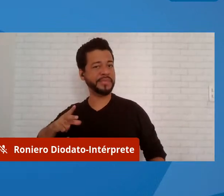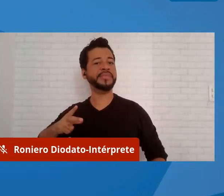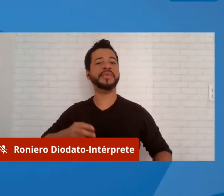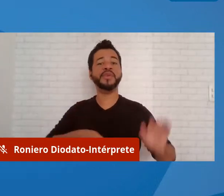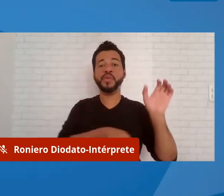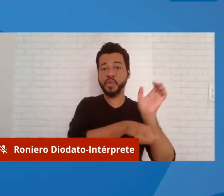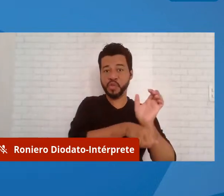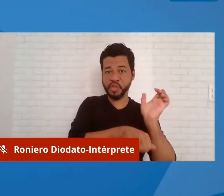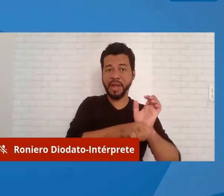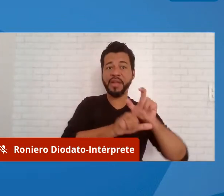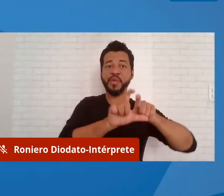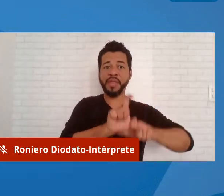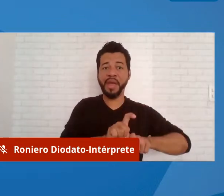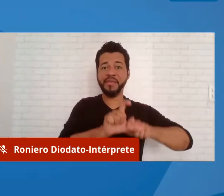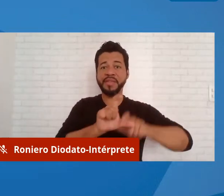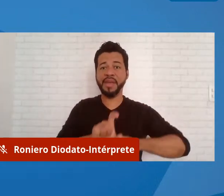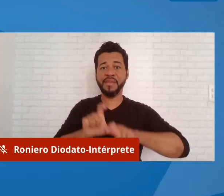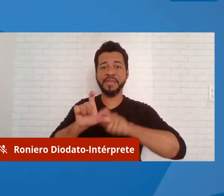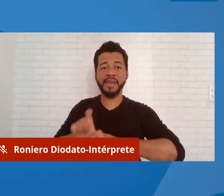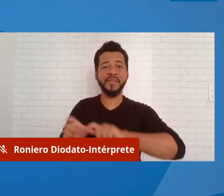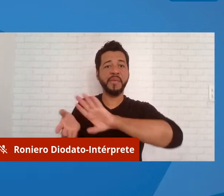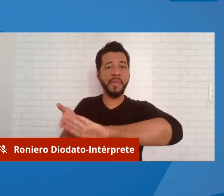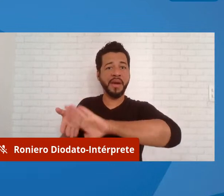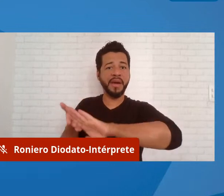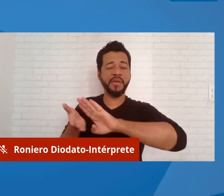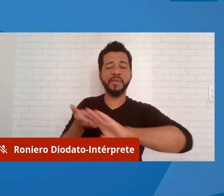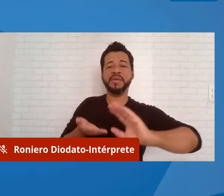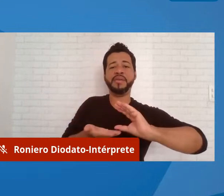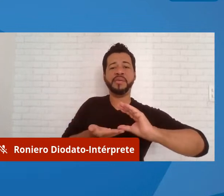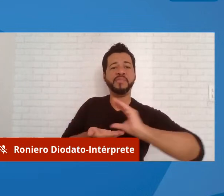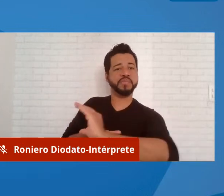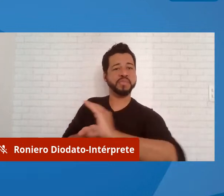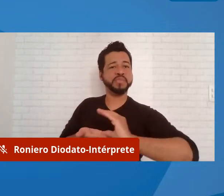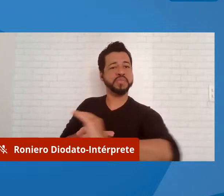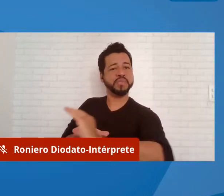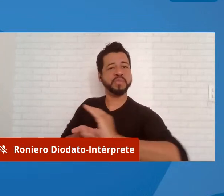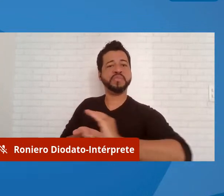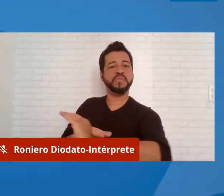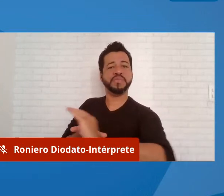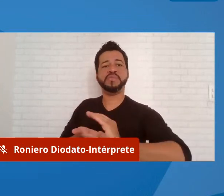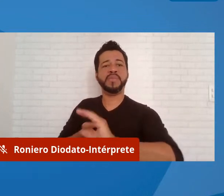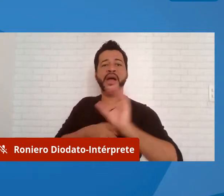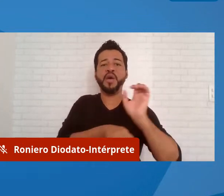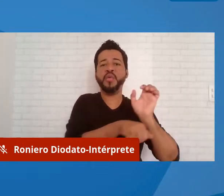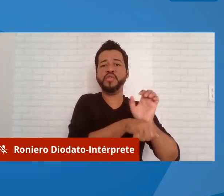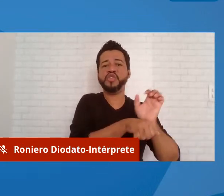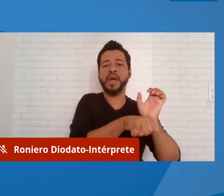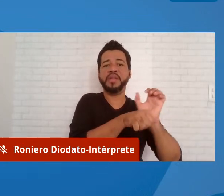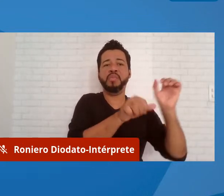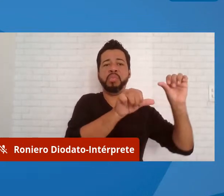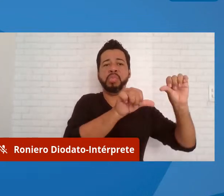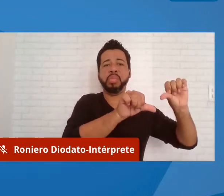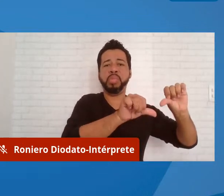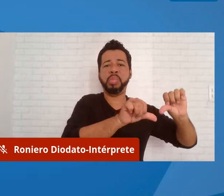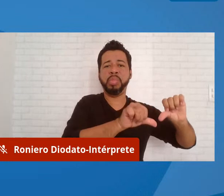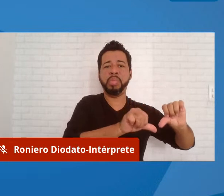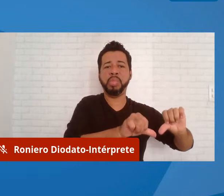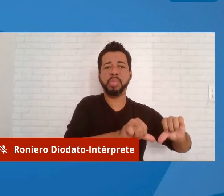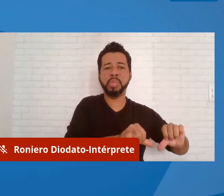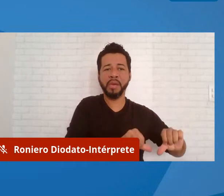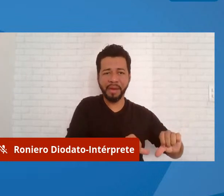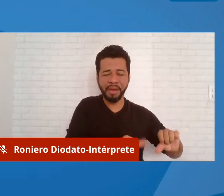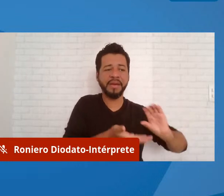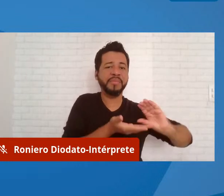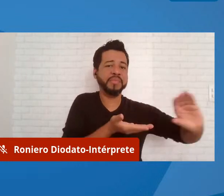perdendo capacidade de investimento, perdendo capacidade de ter recursos para investir em políticas sociais. Nós tivemos na